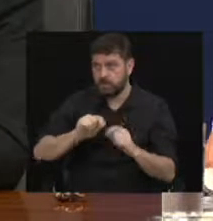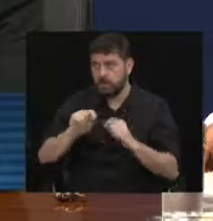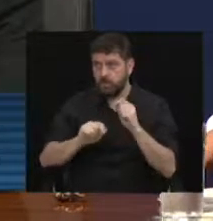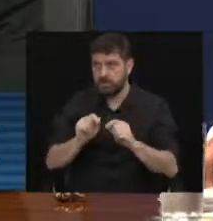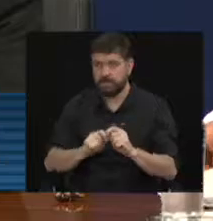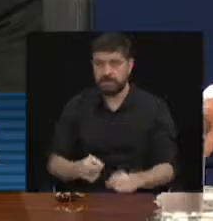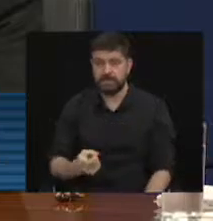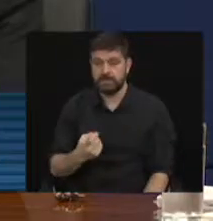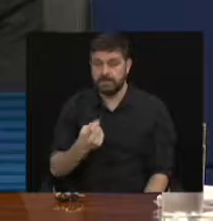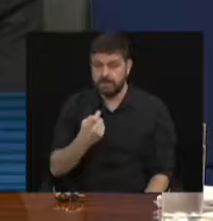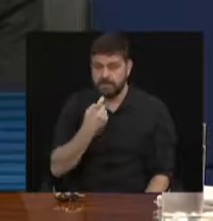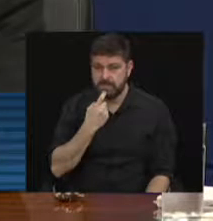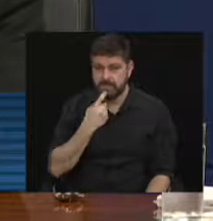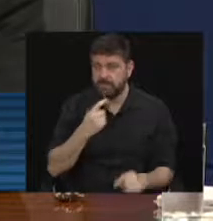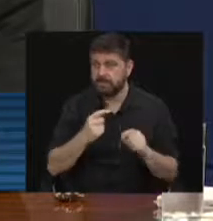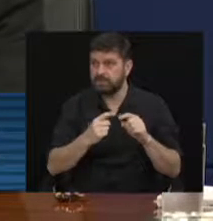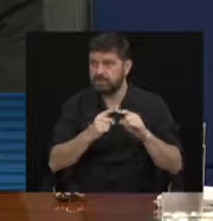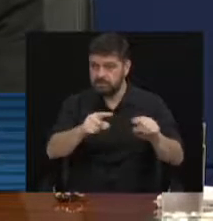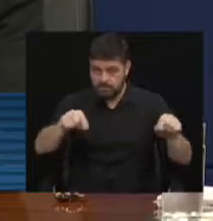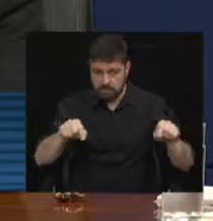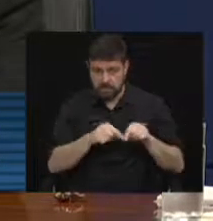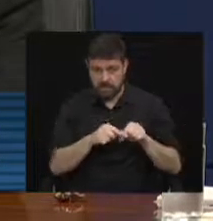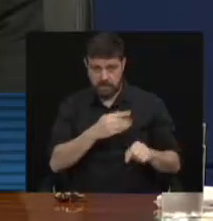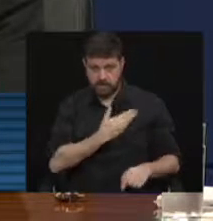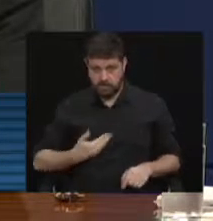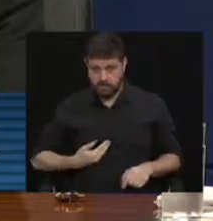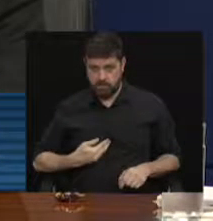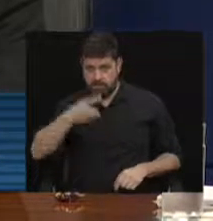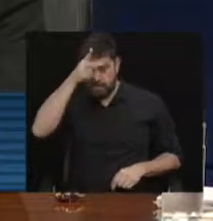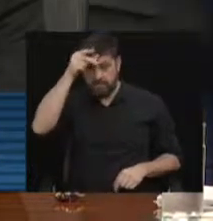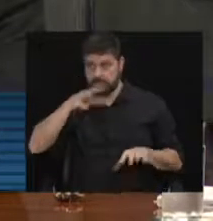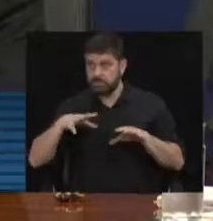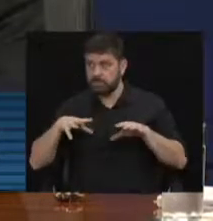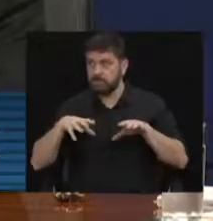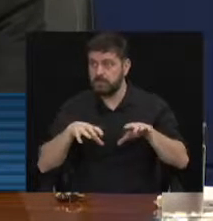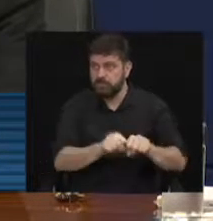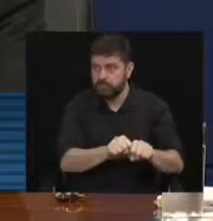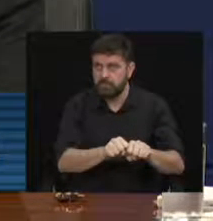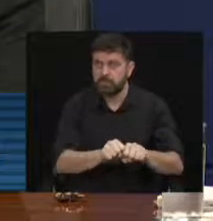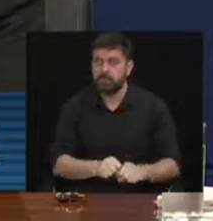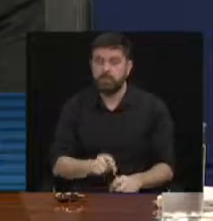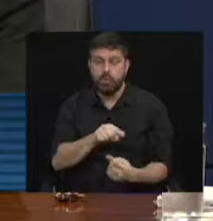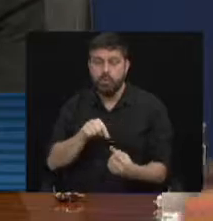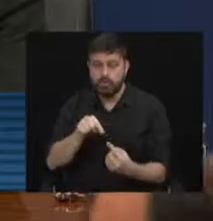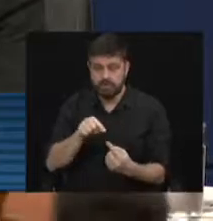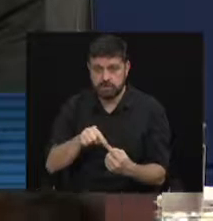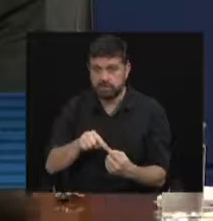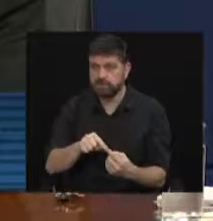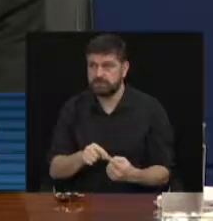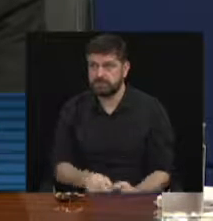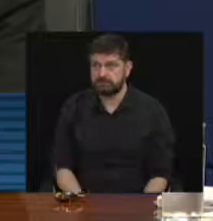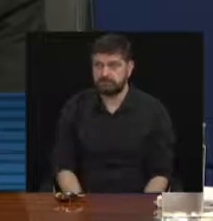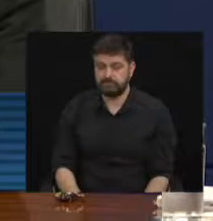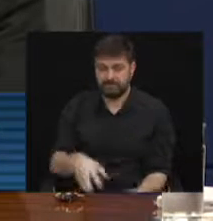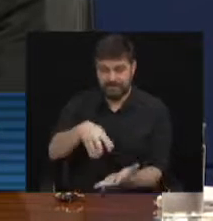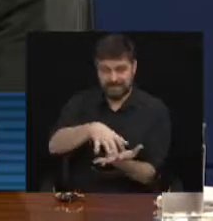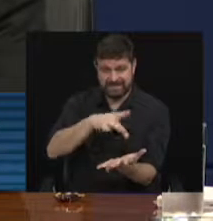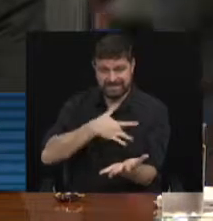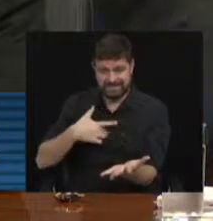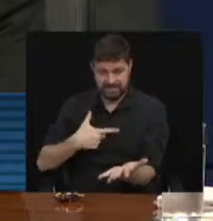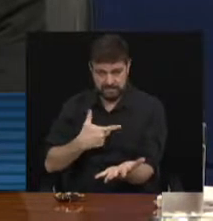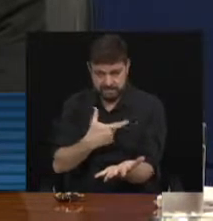tem a tribuna para exarar o parecer. Senhor presidente, senhores vereadores, as duas comissões reunidas exaram um parecer favorável por maioria